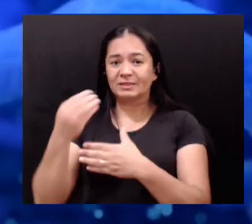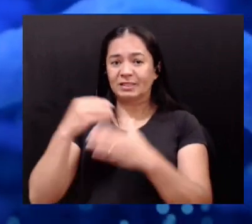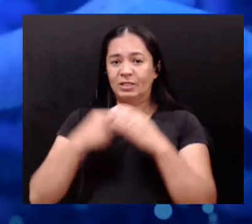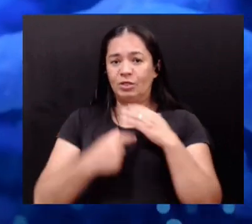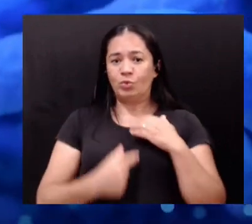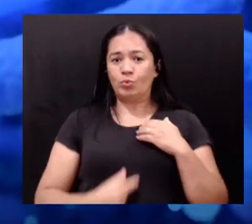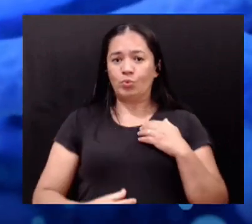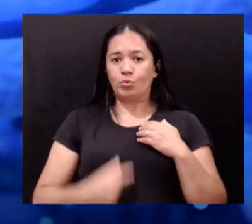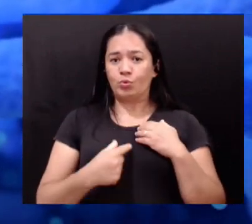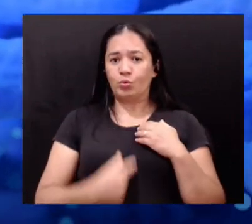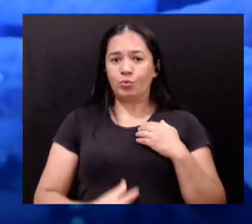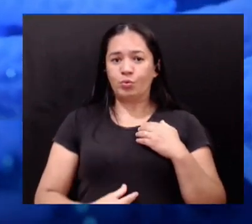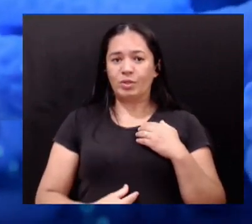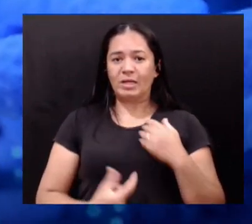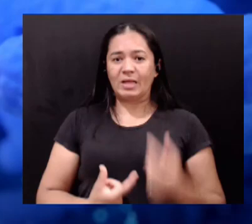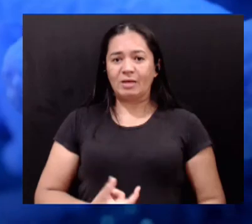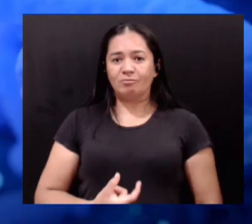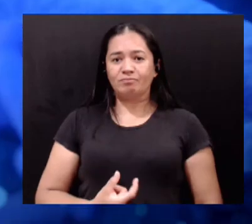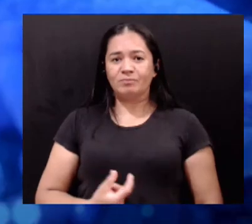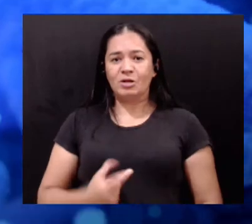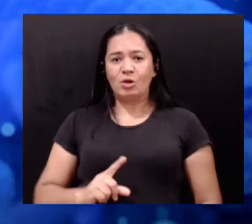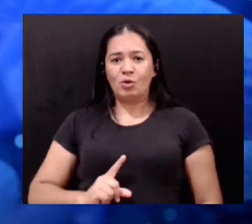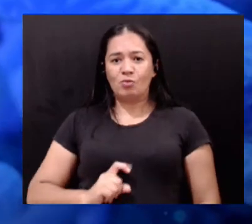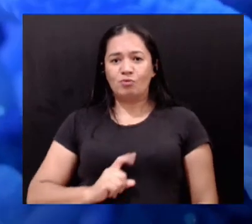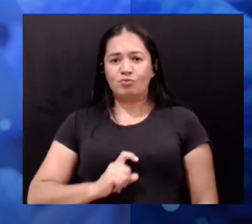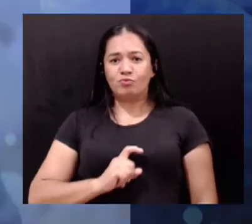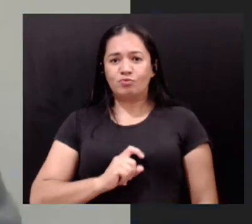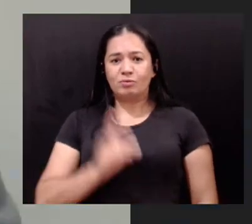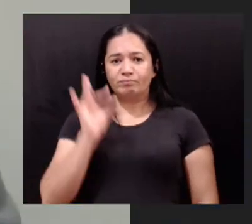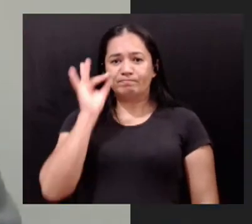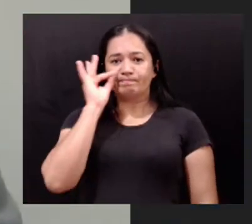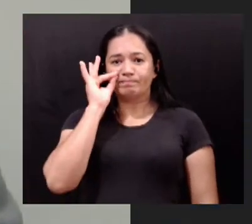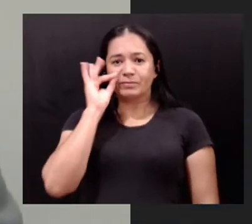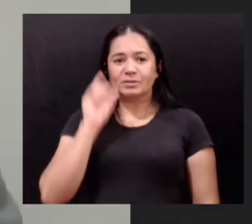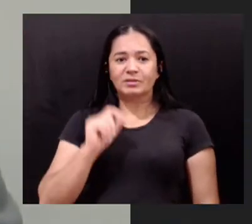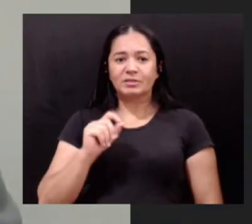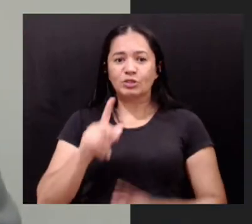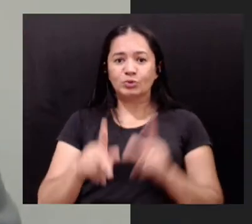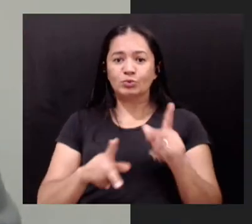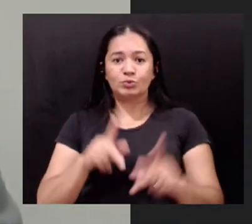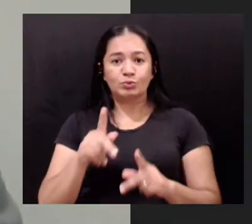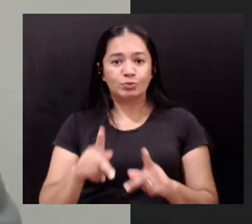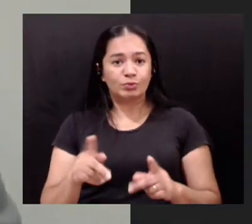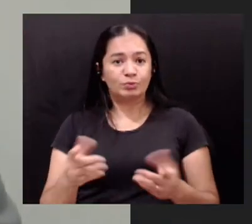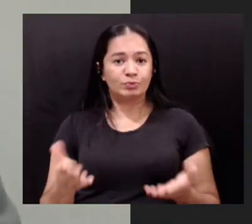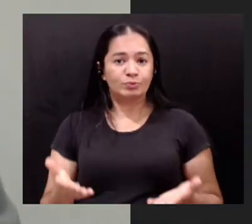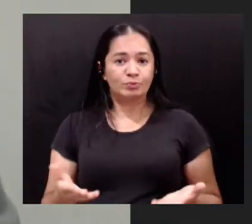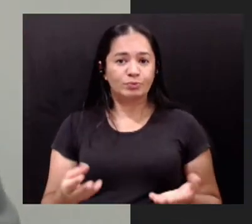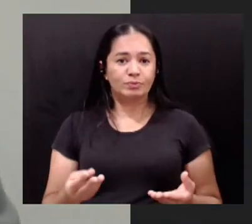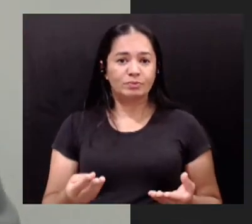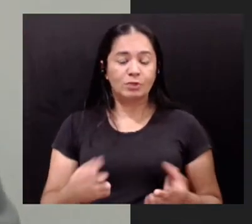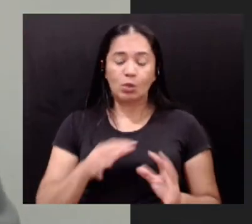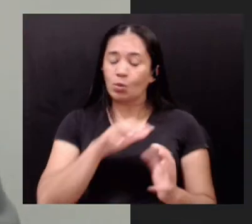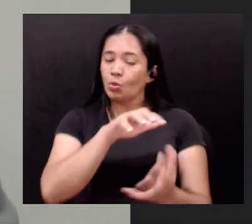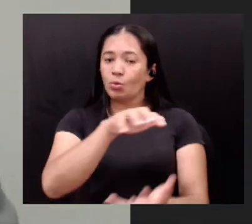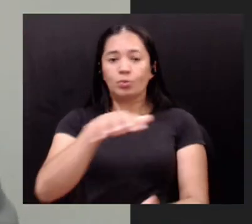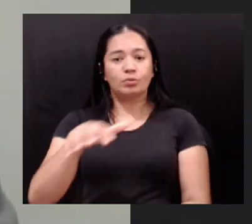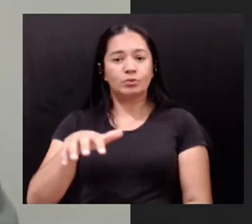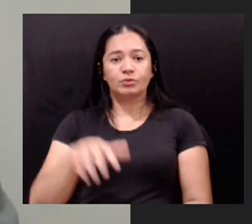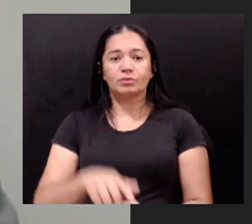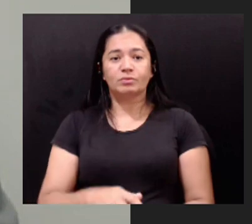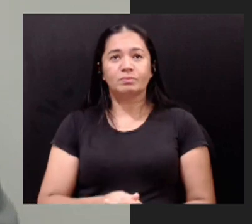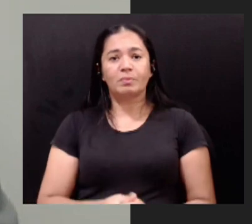ela é amplamente presente na população e no mundo, né, estima-se que mais ou